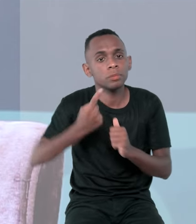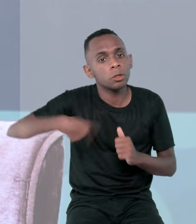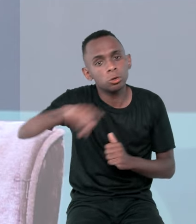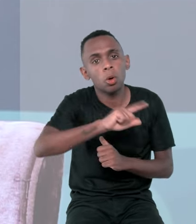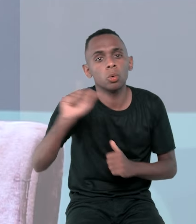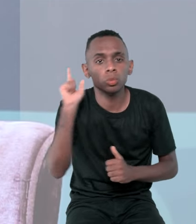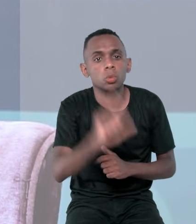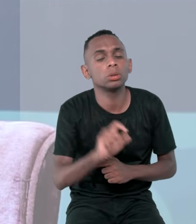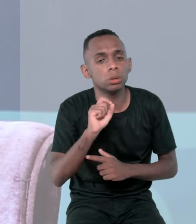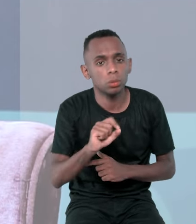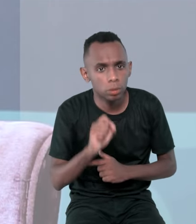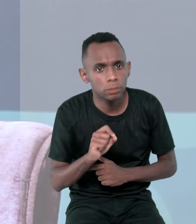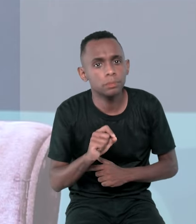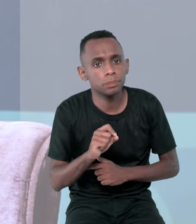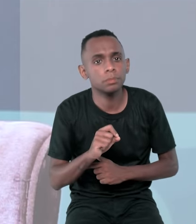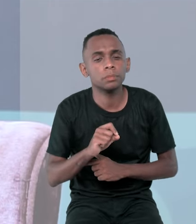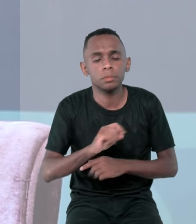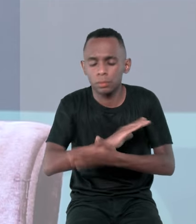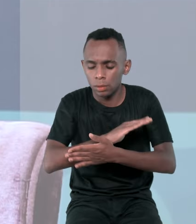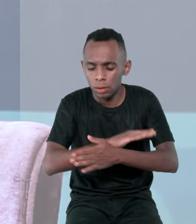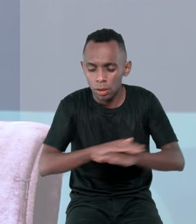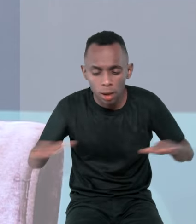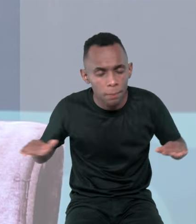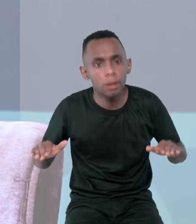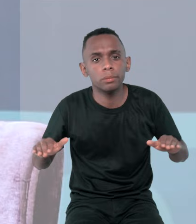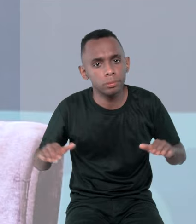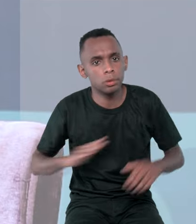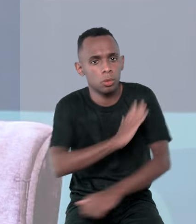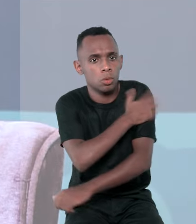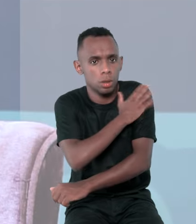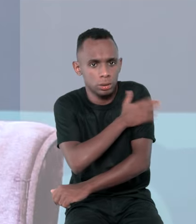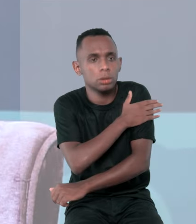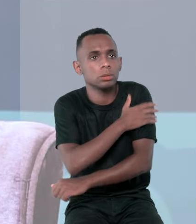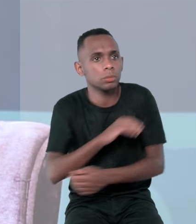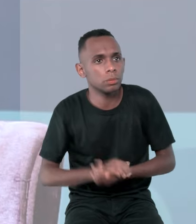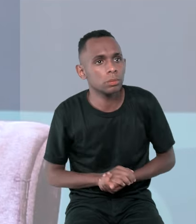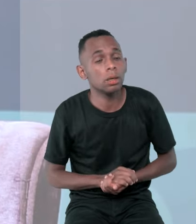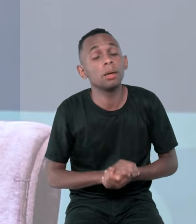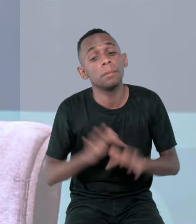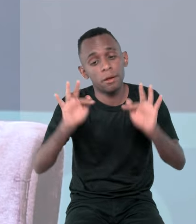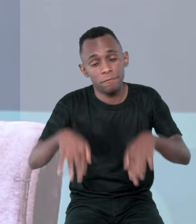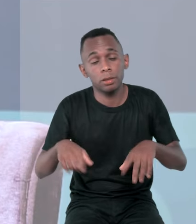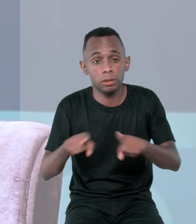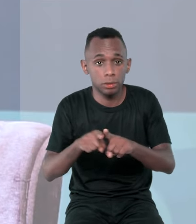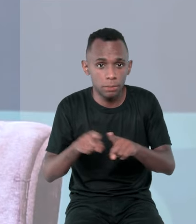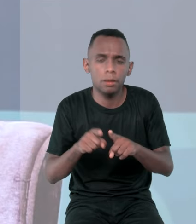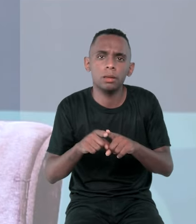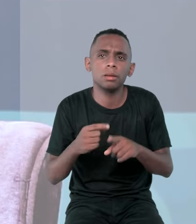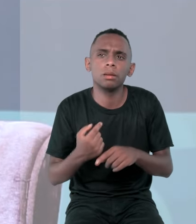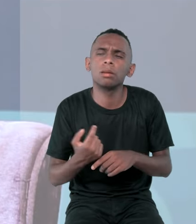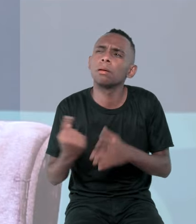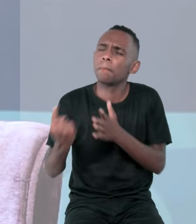gente consiga acabar com o racismo. E, para terminar, certa vez